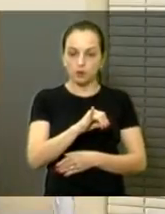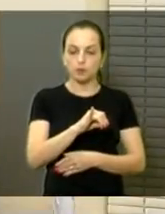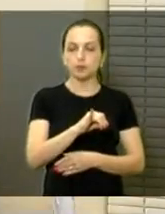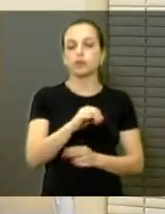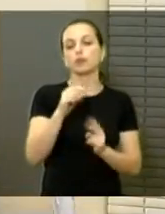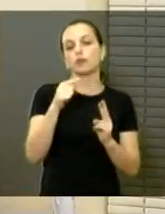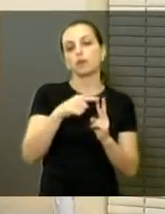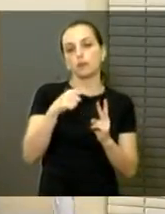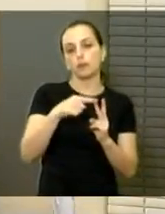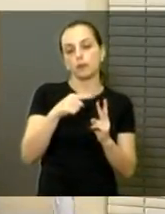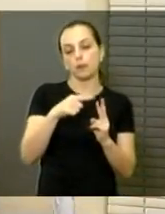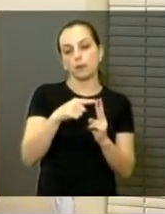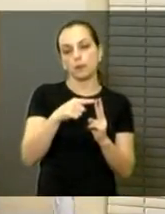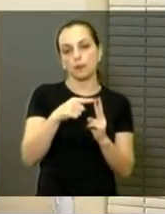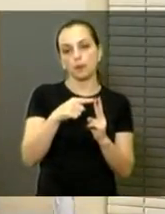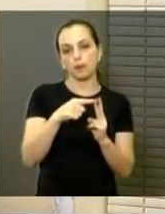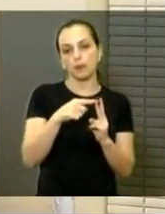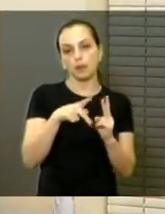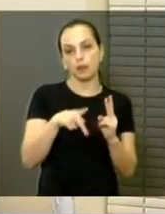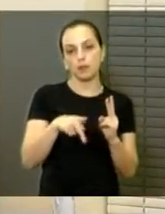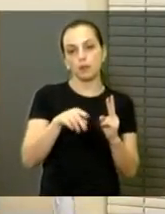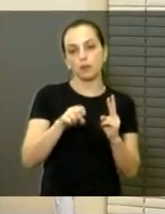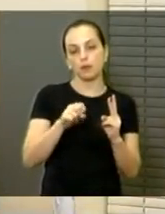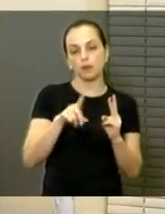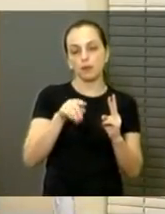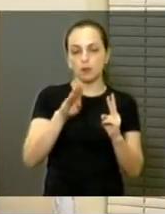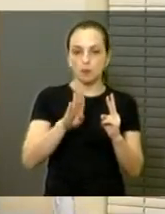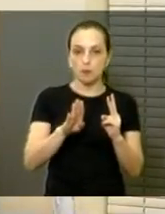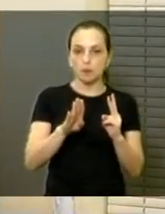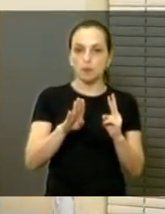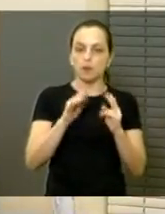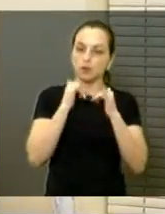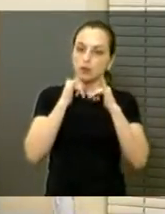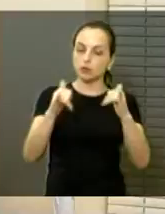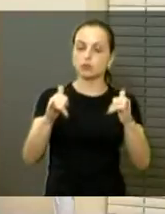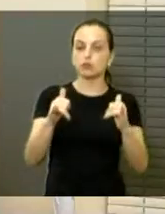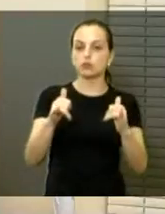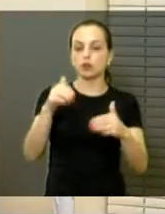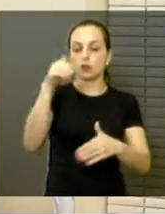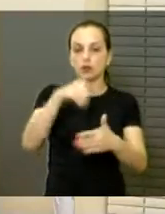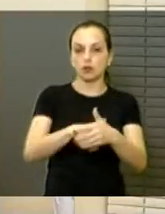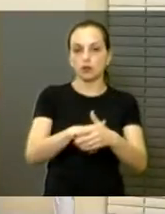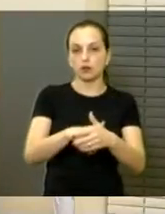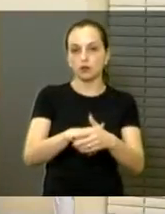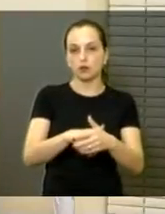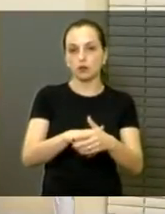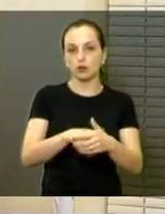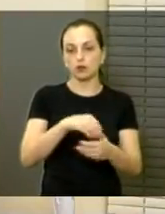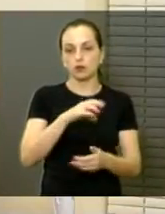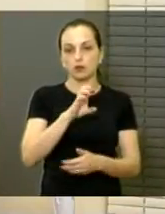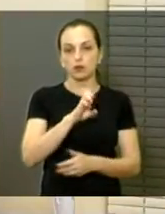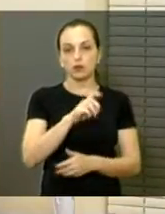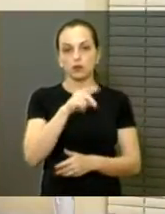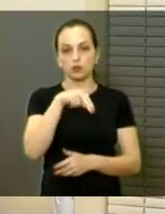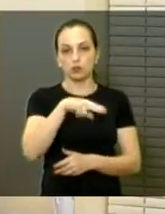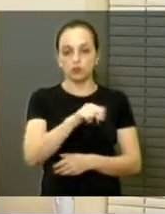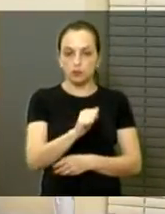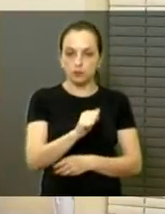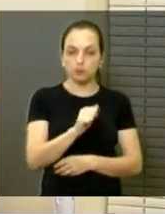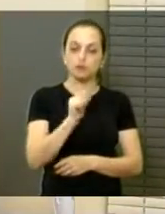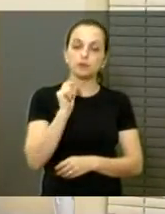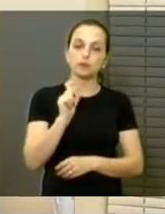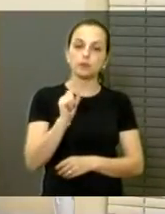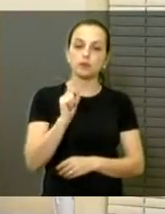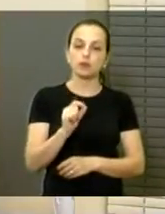respeitamos, assim como o PSDB deve, em breve, estar anunciando a candidatura a pré-candidatura da vereadora Edna